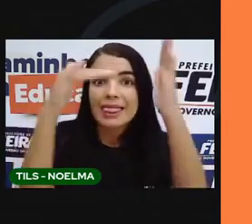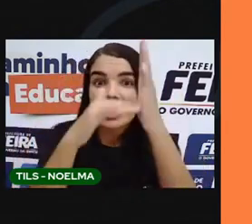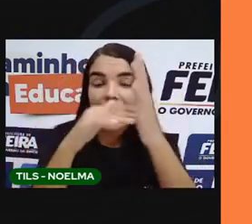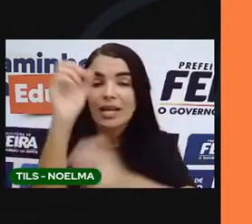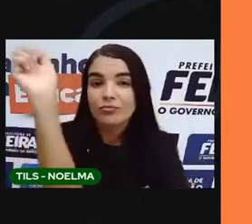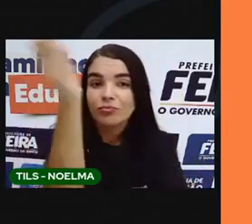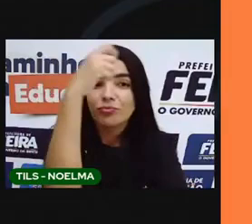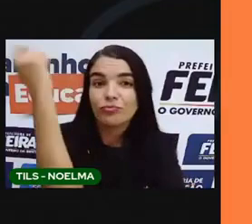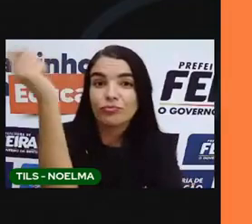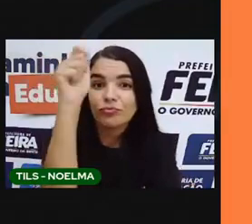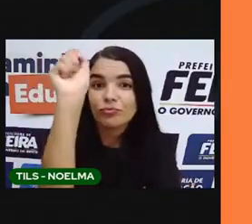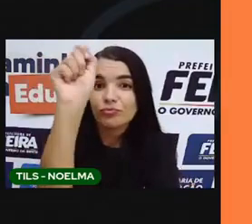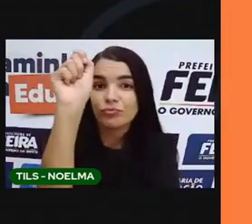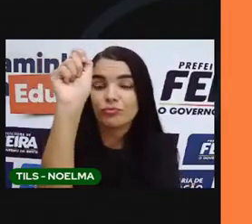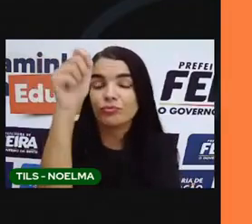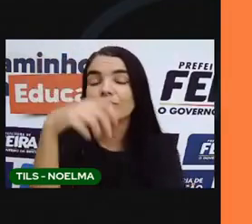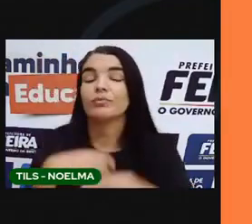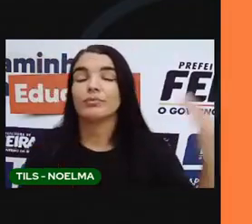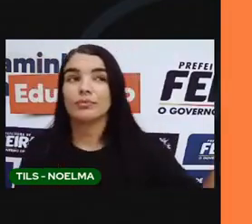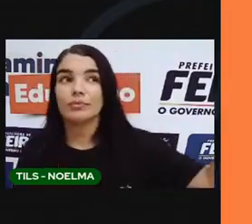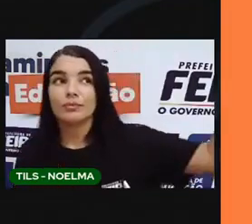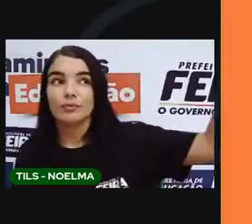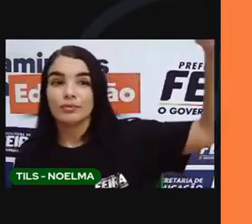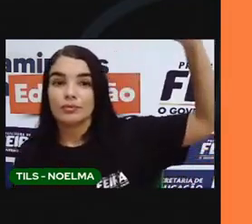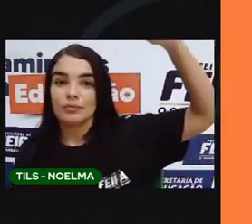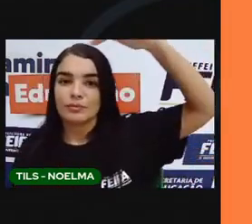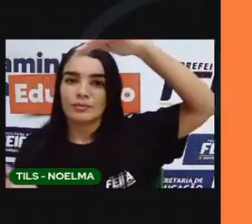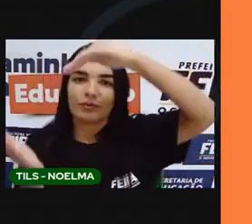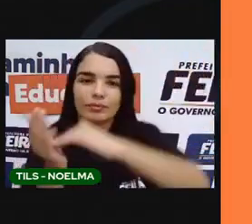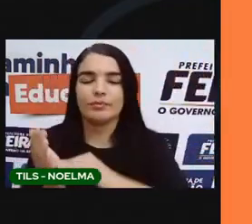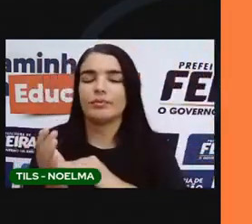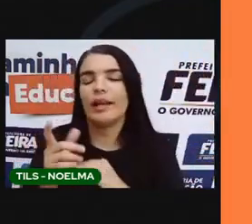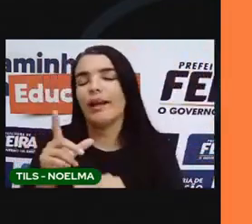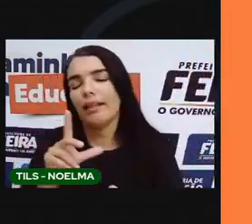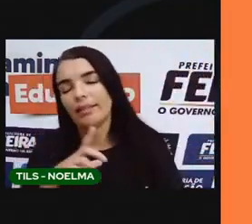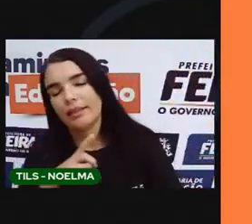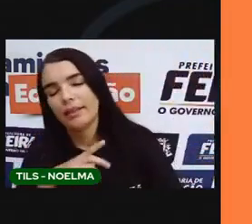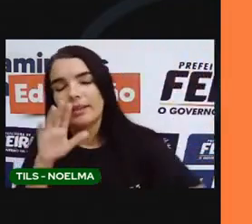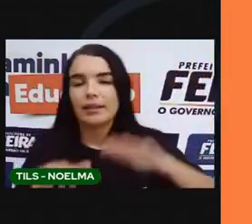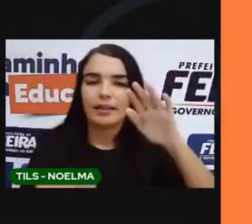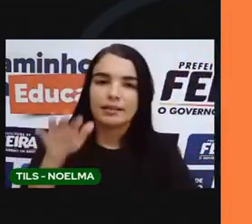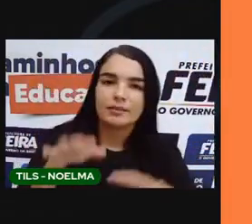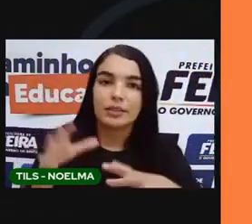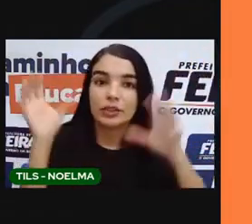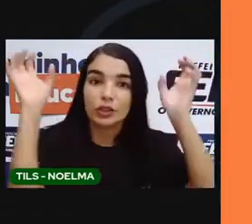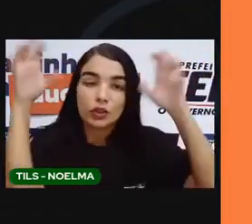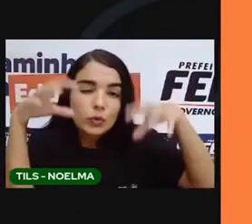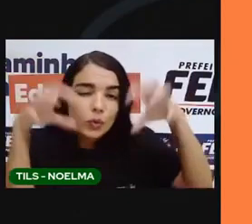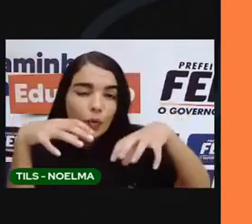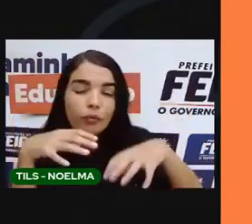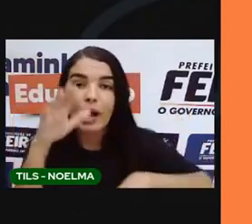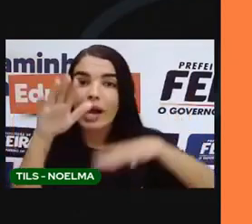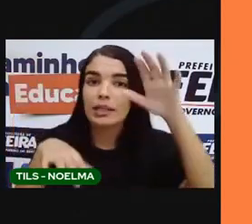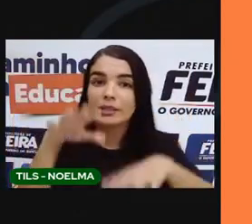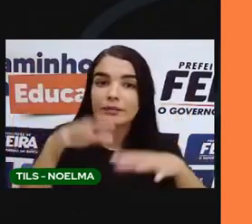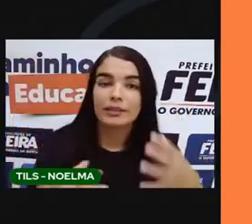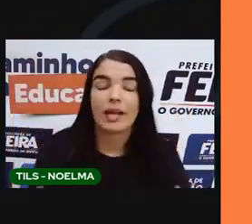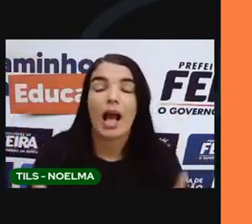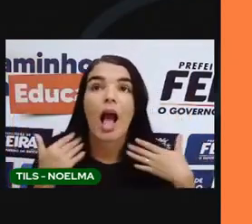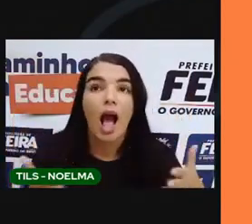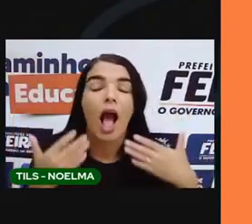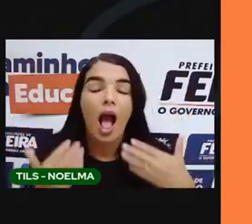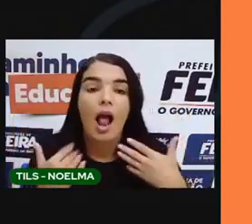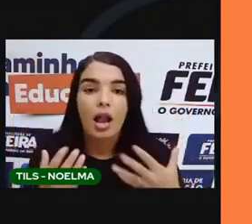definidas, assim, né? As estações do ano, períodos de seca, períodos de chuva, além da alta pluviosidade e